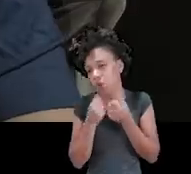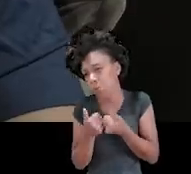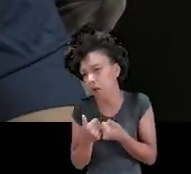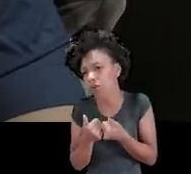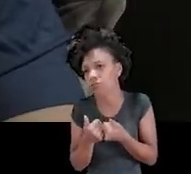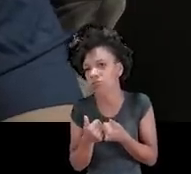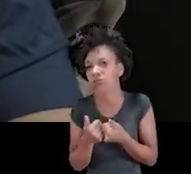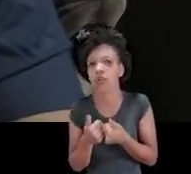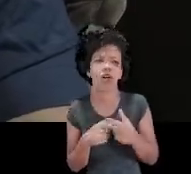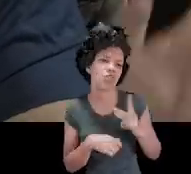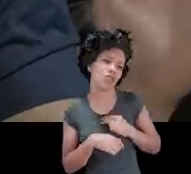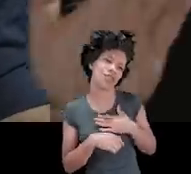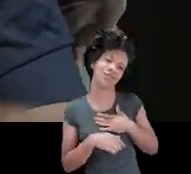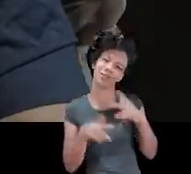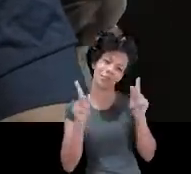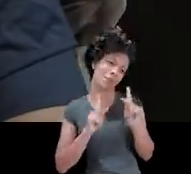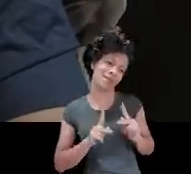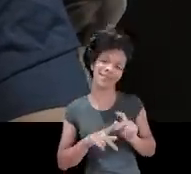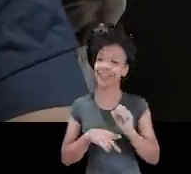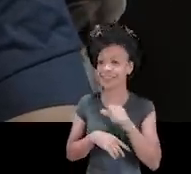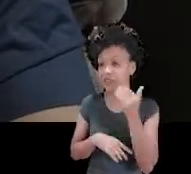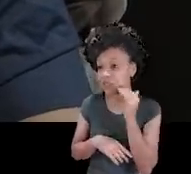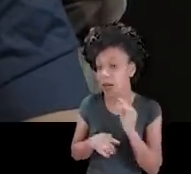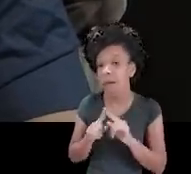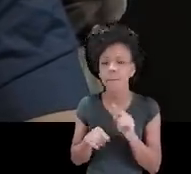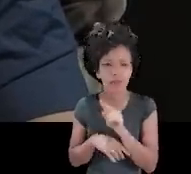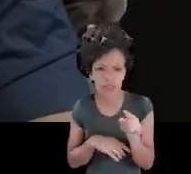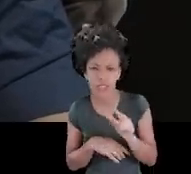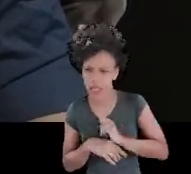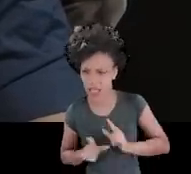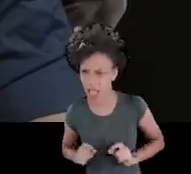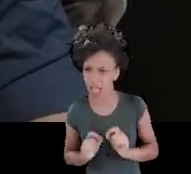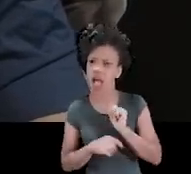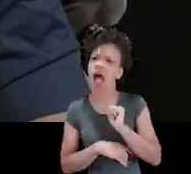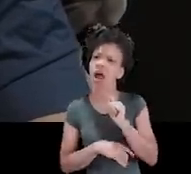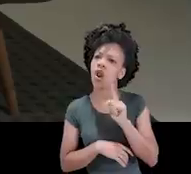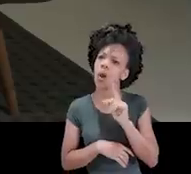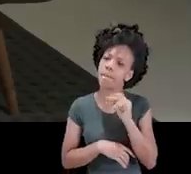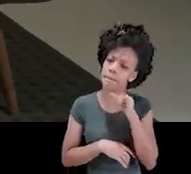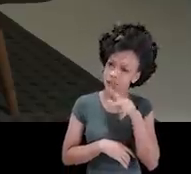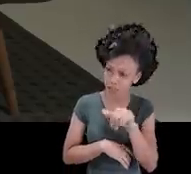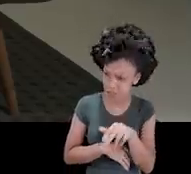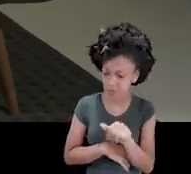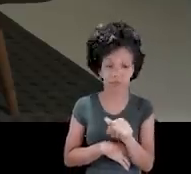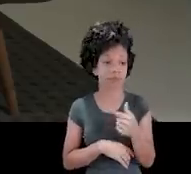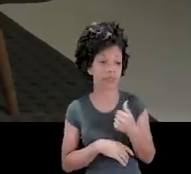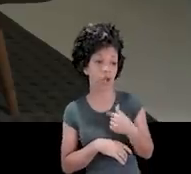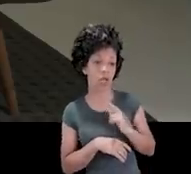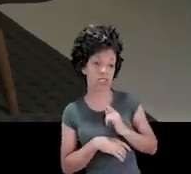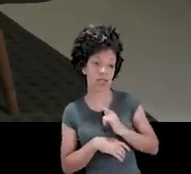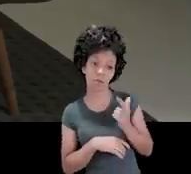você... Eu sou aquilo... muito da paz. Eu sei, mas aqui, ninguém aqui tem... Vocês aqui tem alopecia? Algum de vocês tem não. aqui? Não, não tem. Eu não, tenho não sei,